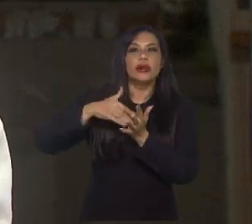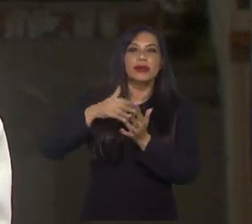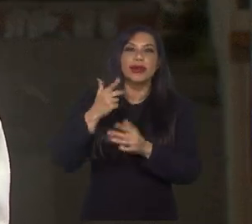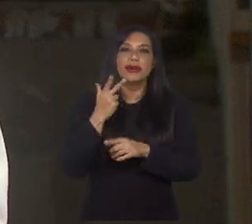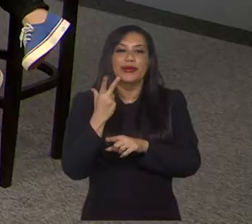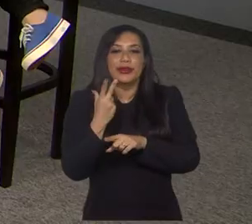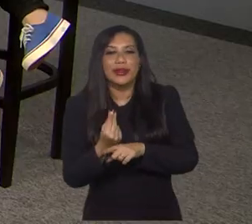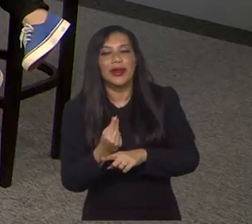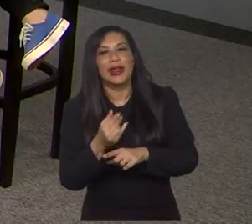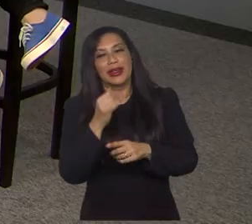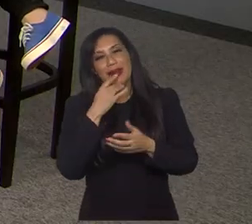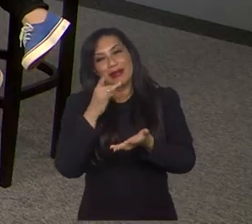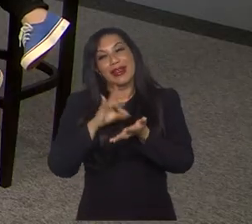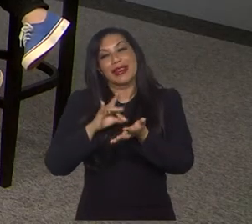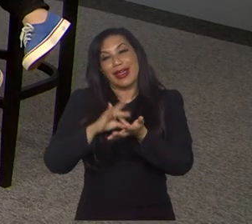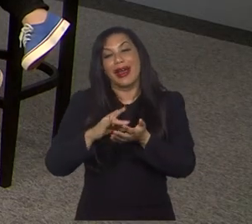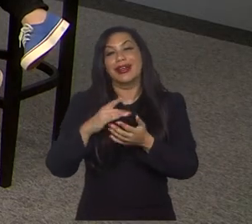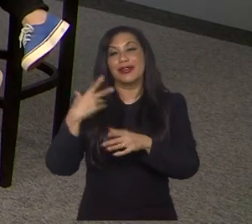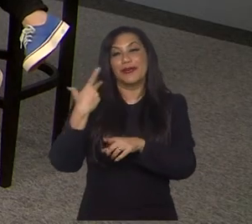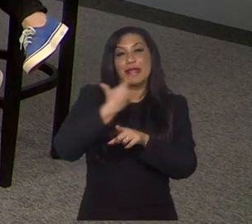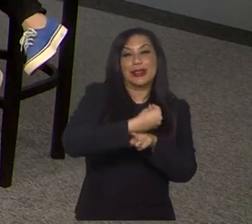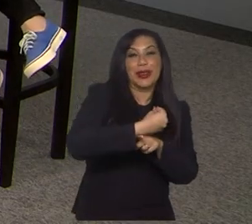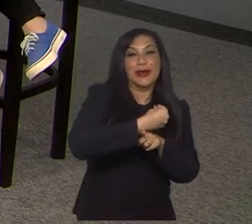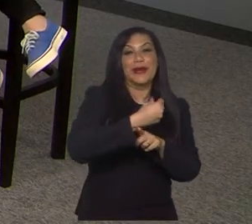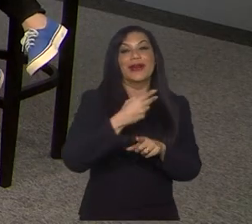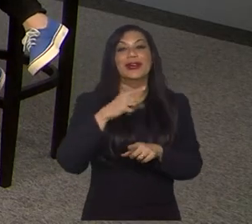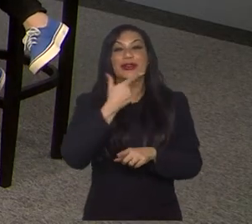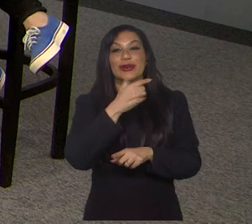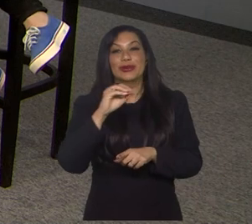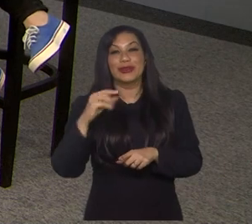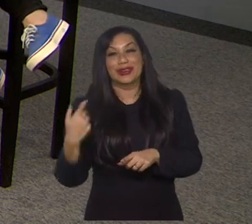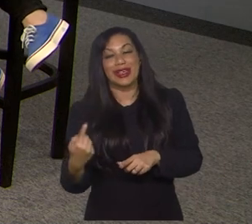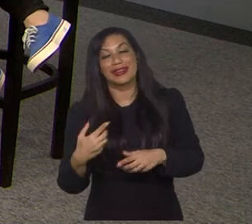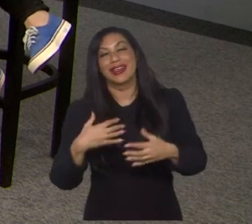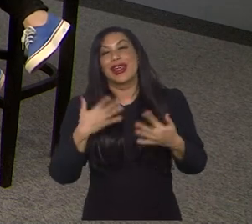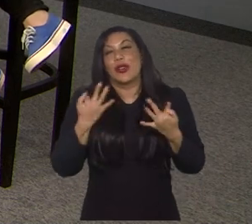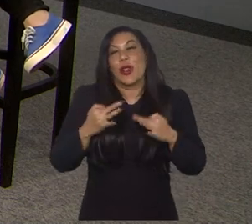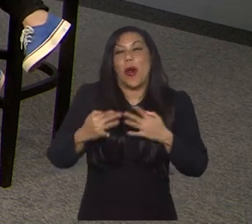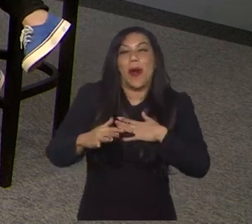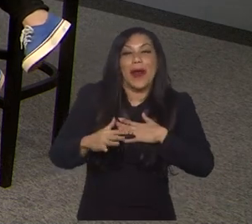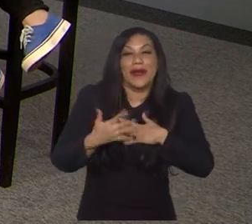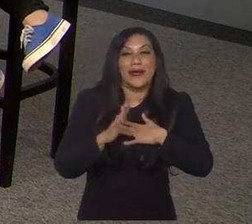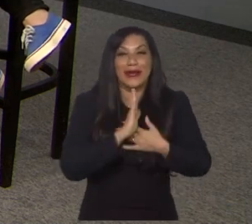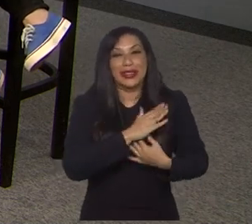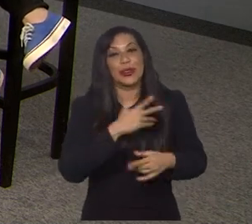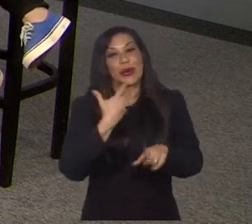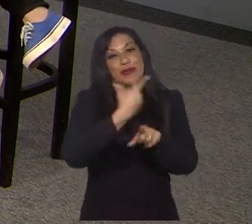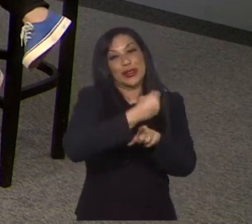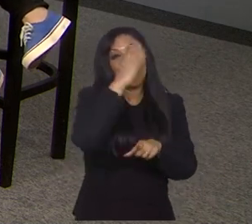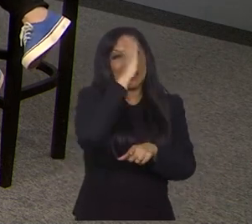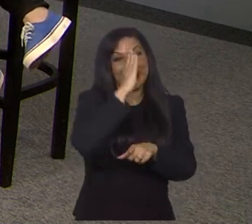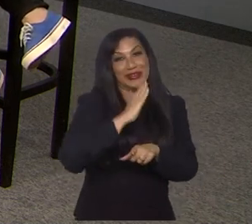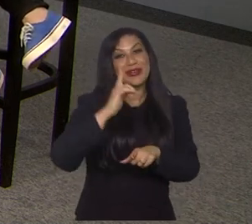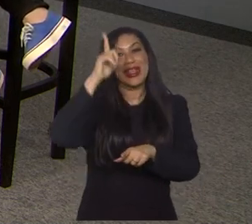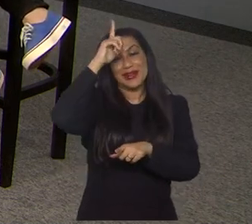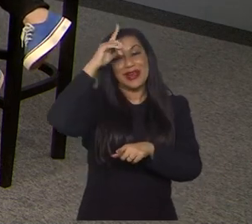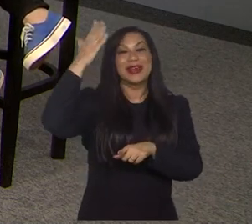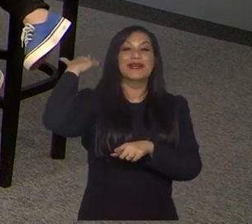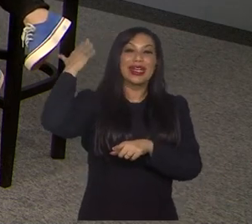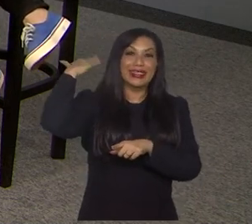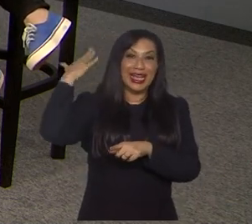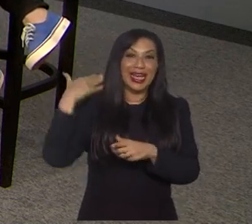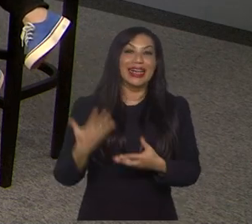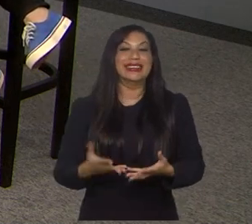né? Vamos 2007, ser sinceros, 2007, você não lembra? 2007 ainda machuca, né? Mas, em cima do Brasil. Pois é, em cima da gente, aquele